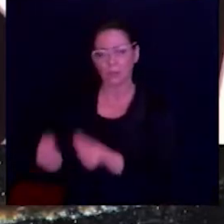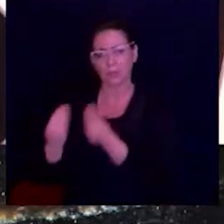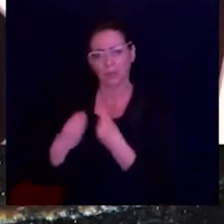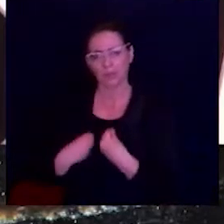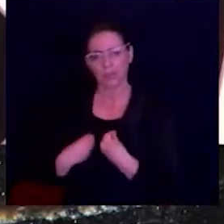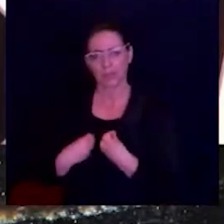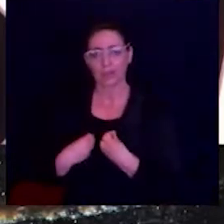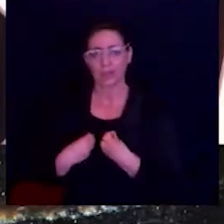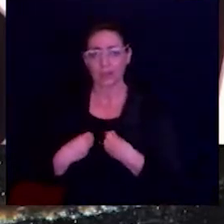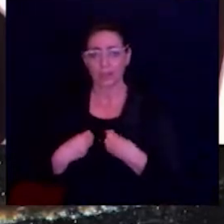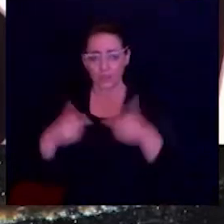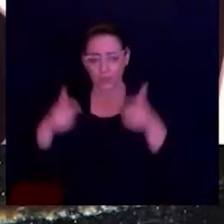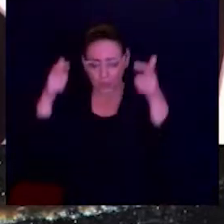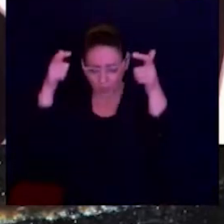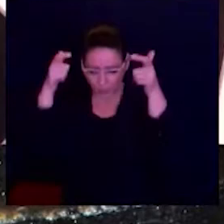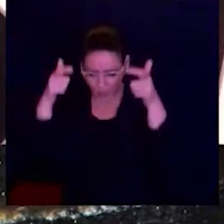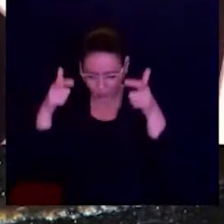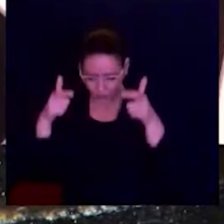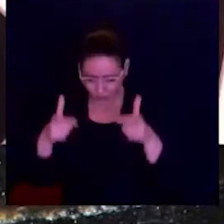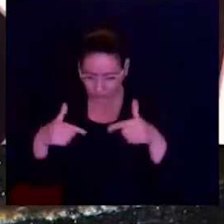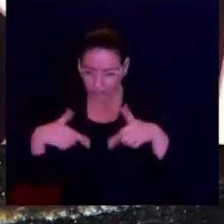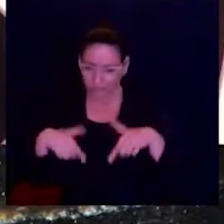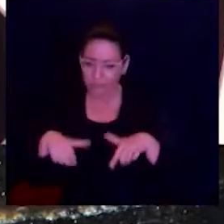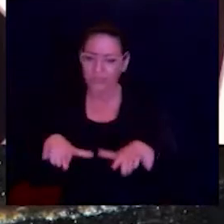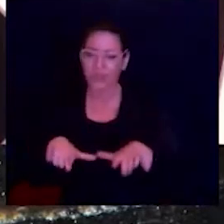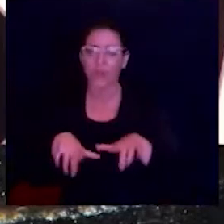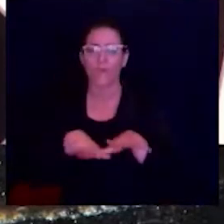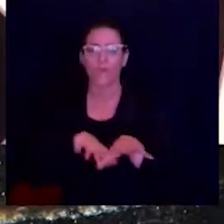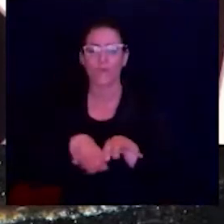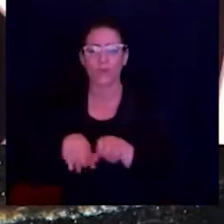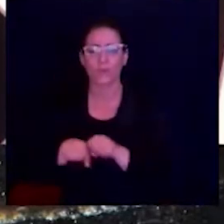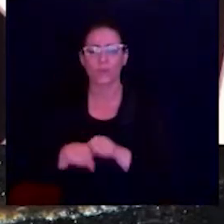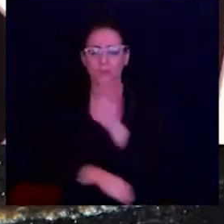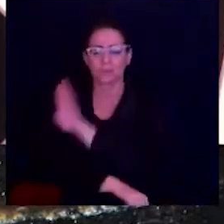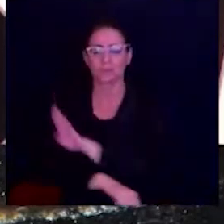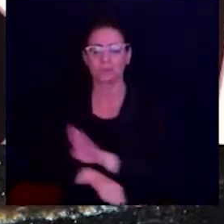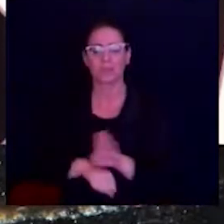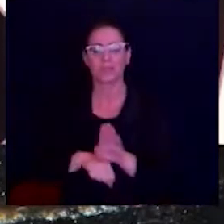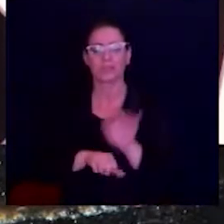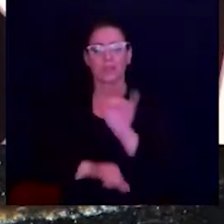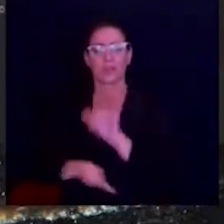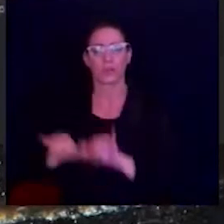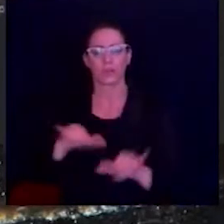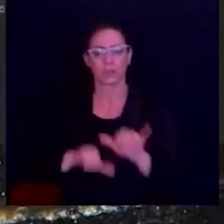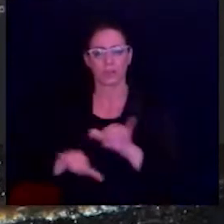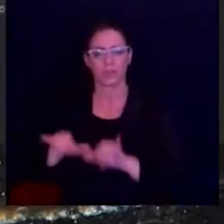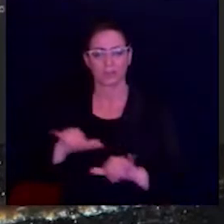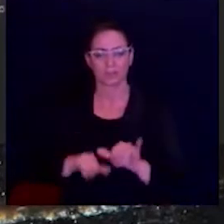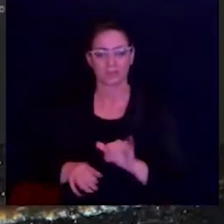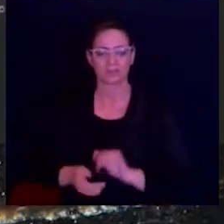outorgam, confiro-lhes o grau de bacharelas em Química.